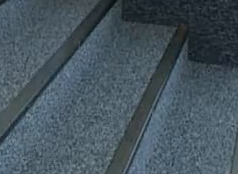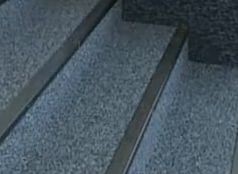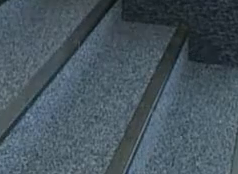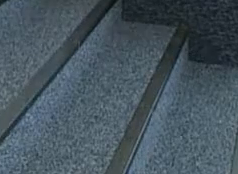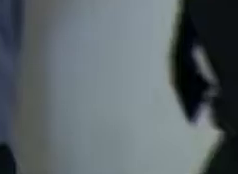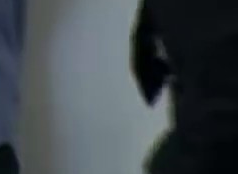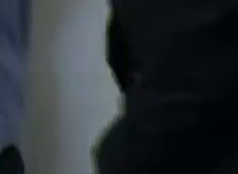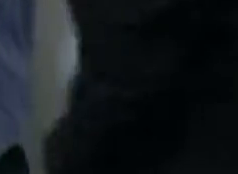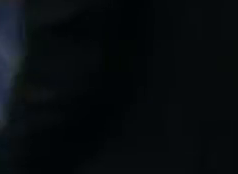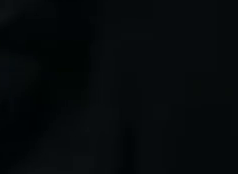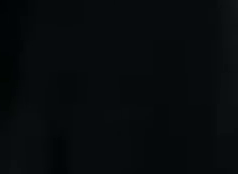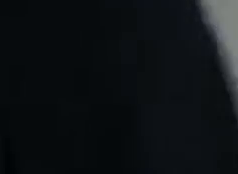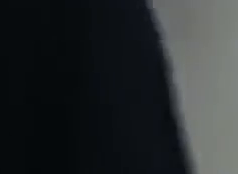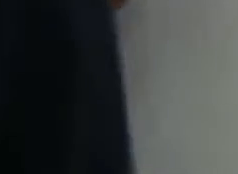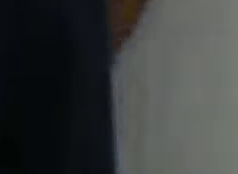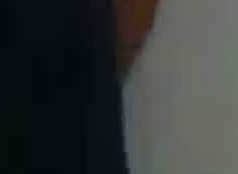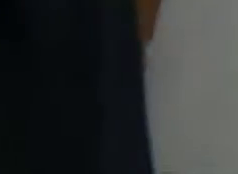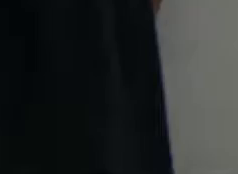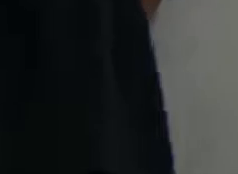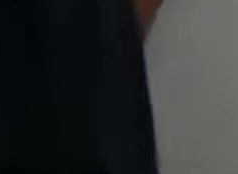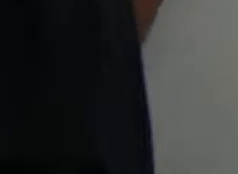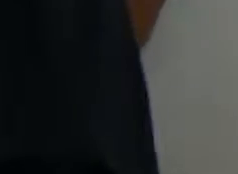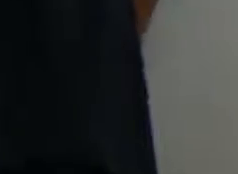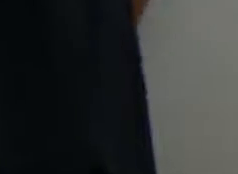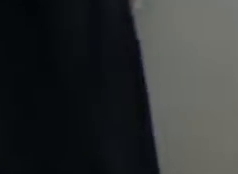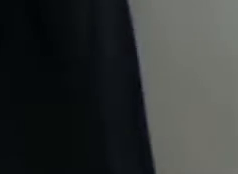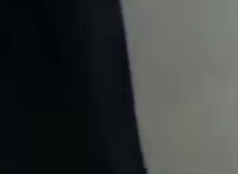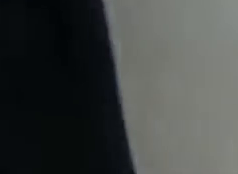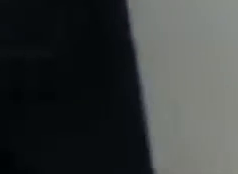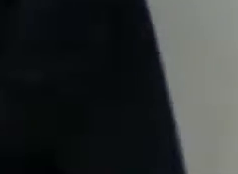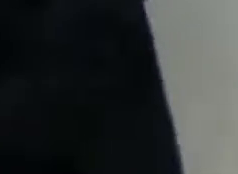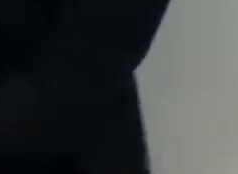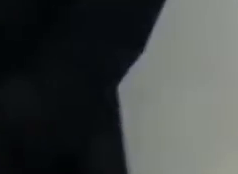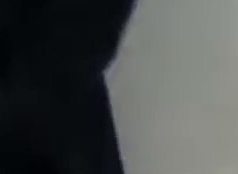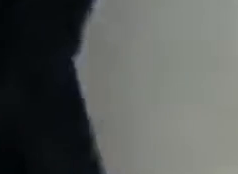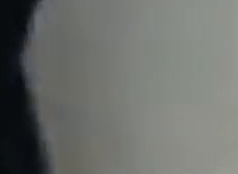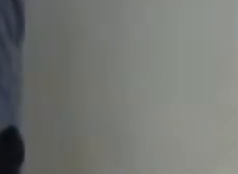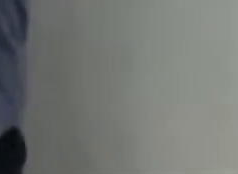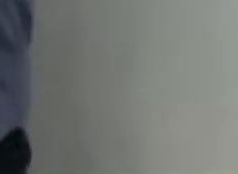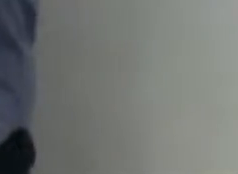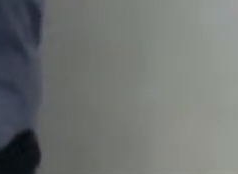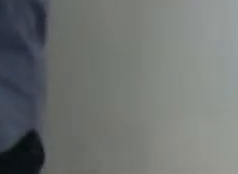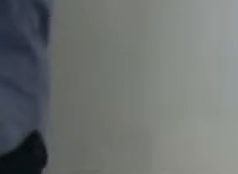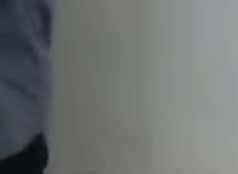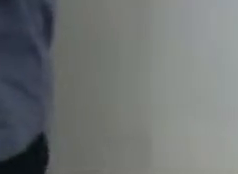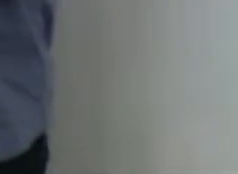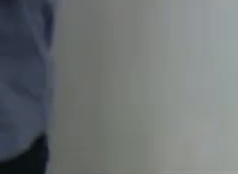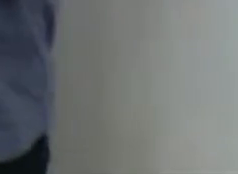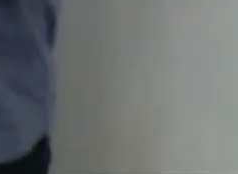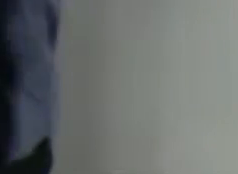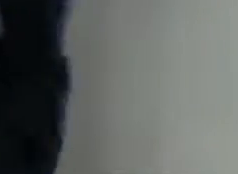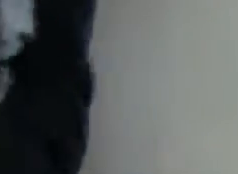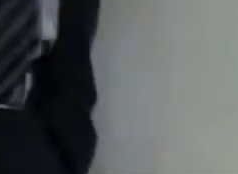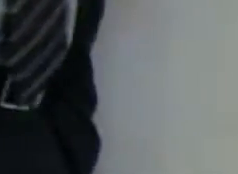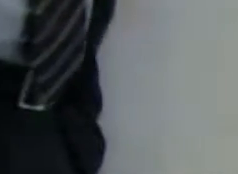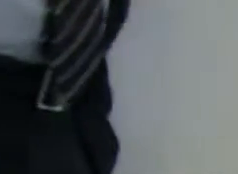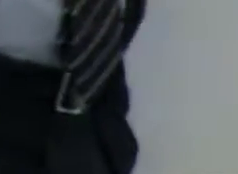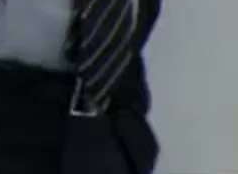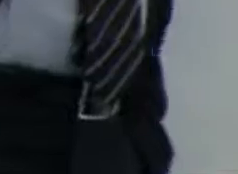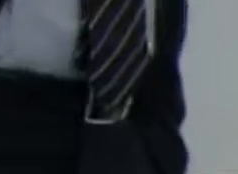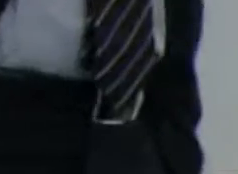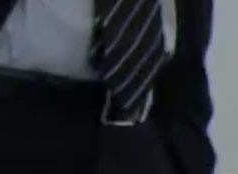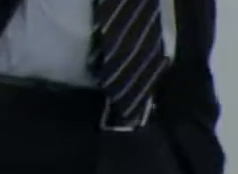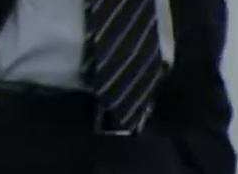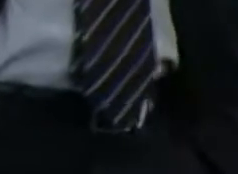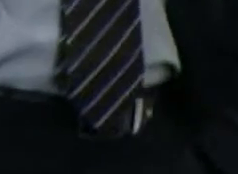Obrigada. É bom lembrar, vereadora Yara, que a pessoa planeja, estudos comprovam que o estuprador,